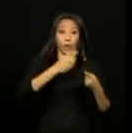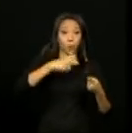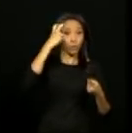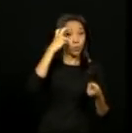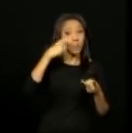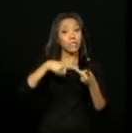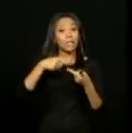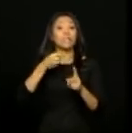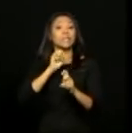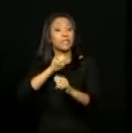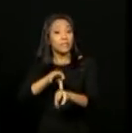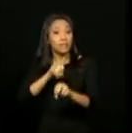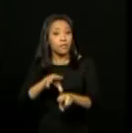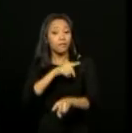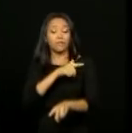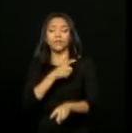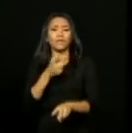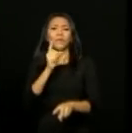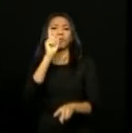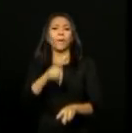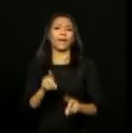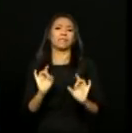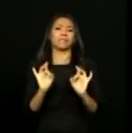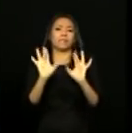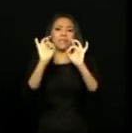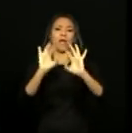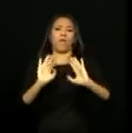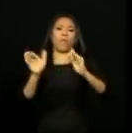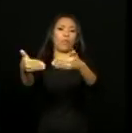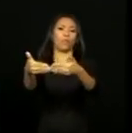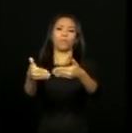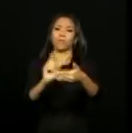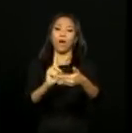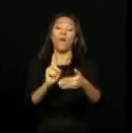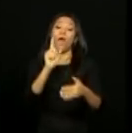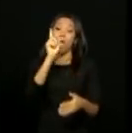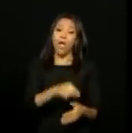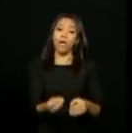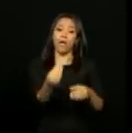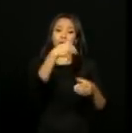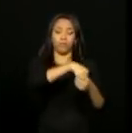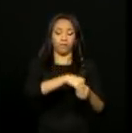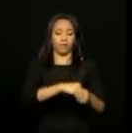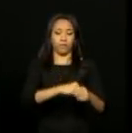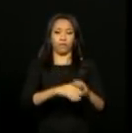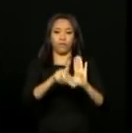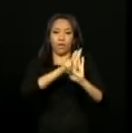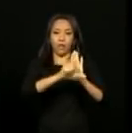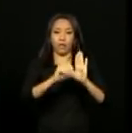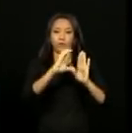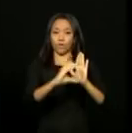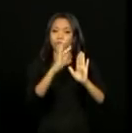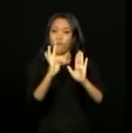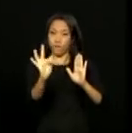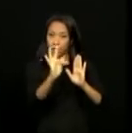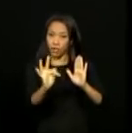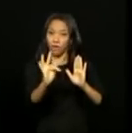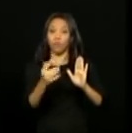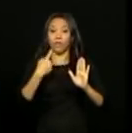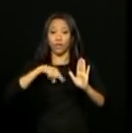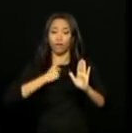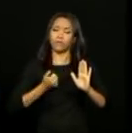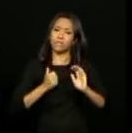são privilégios de determinadas classes, são um direito previsto na nossa Constituição e devemos